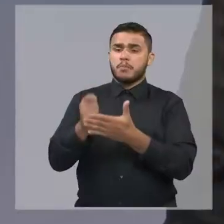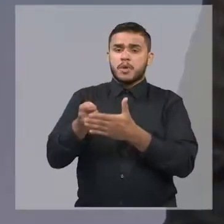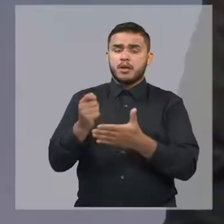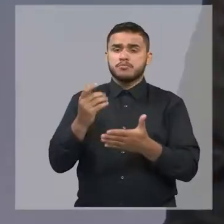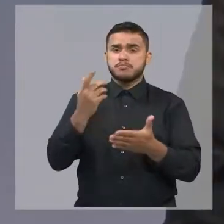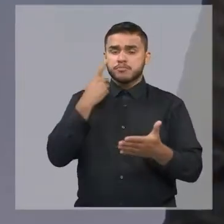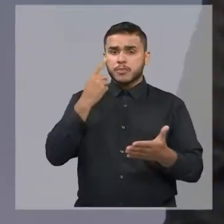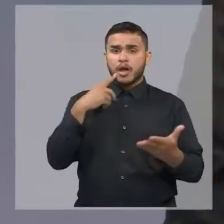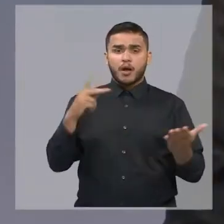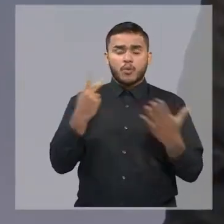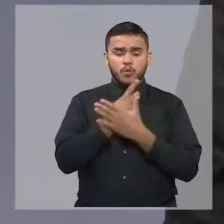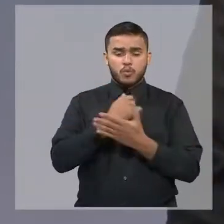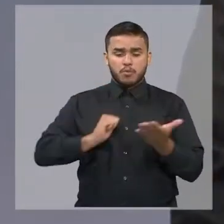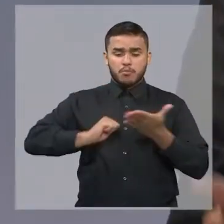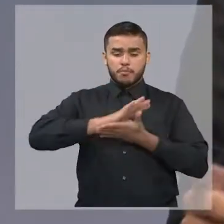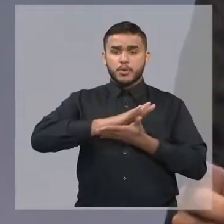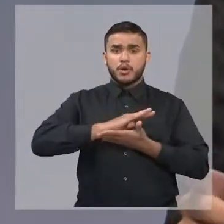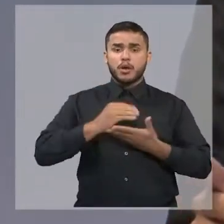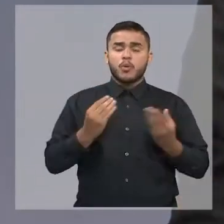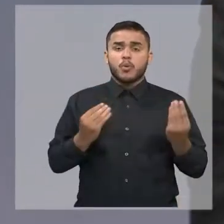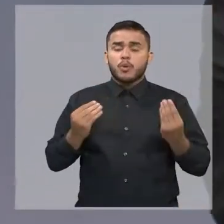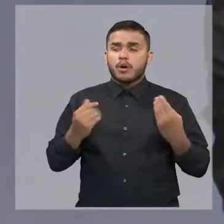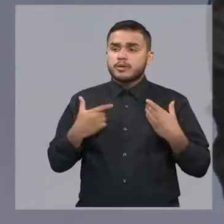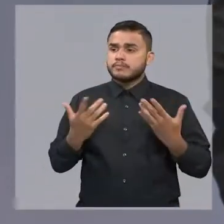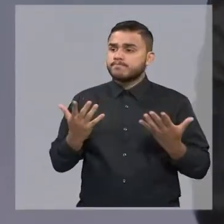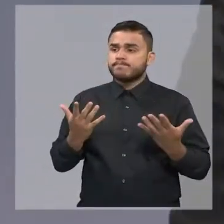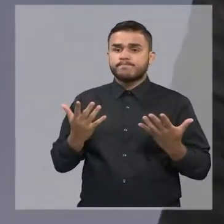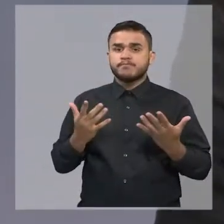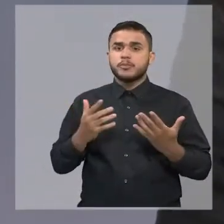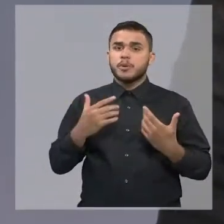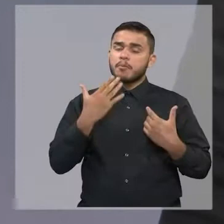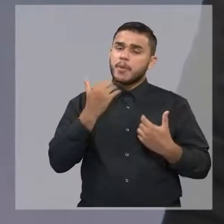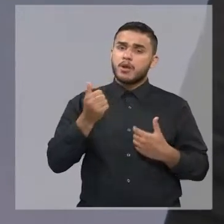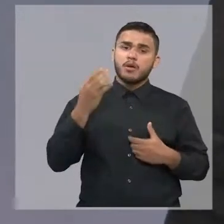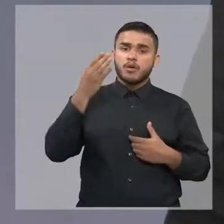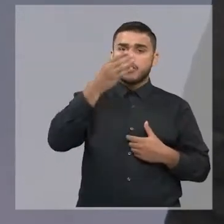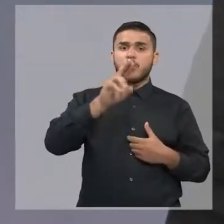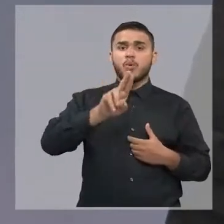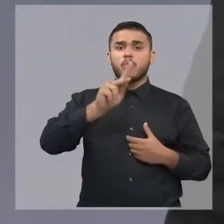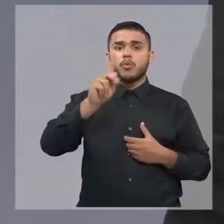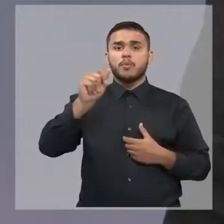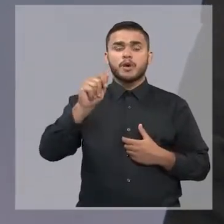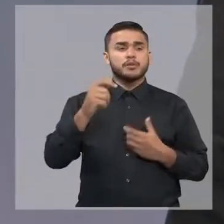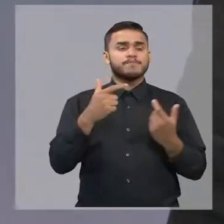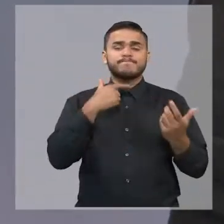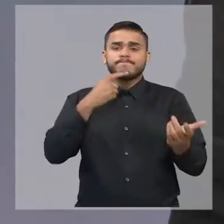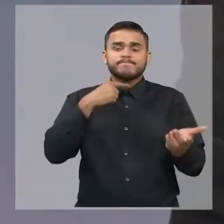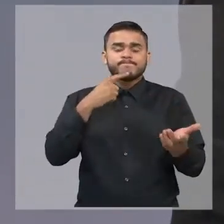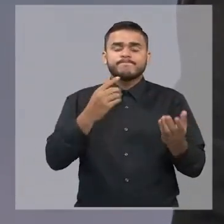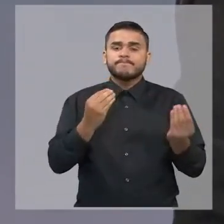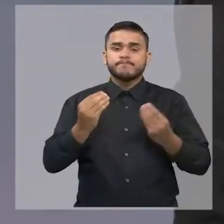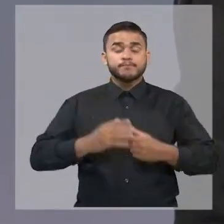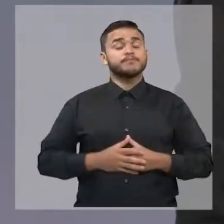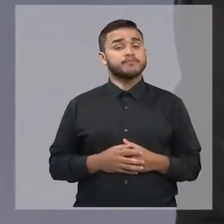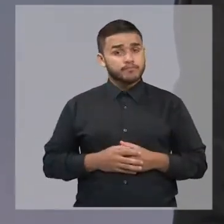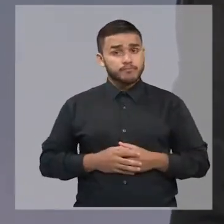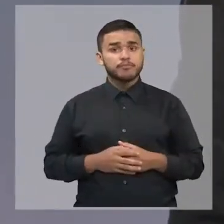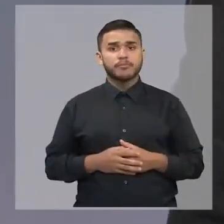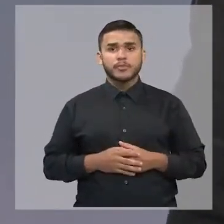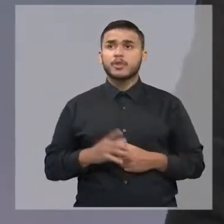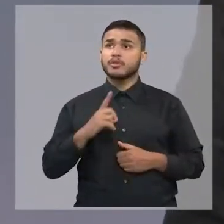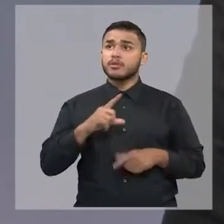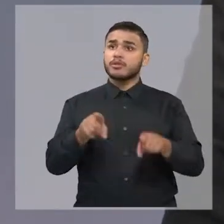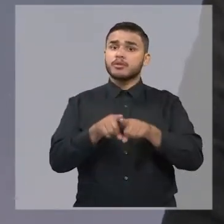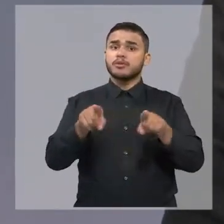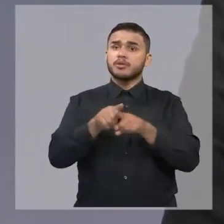ele sofreu um corte que obrigou ele a ir para uma UPA que não tem condições de atender a família dele. Ele perdeu um corte na energia